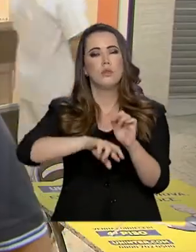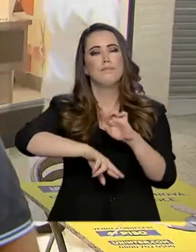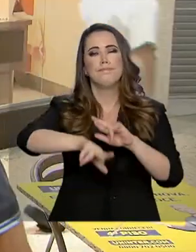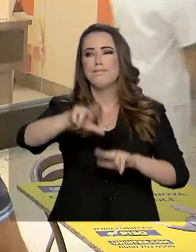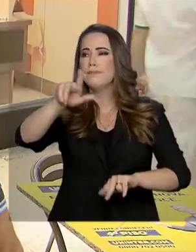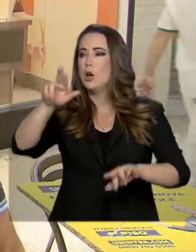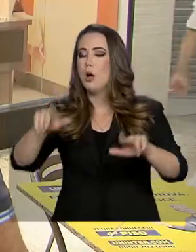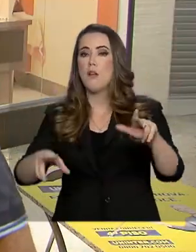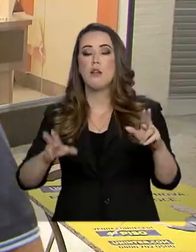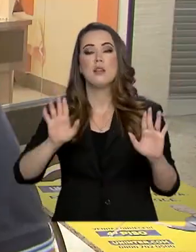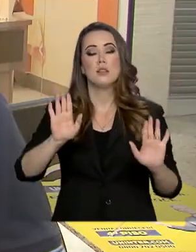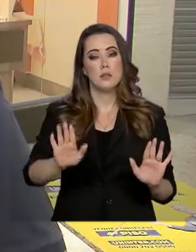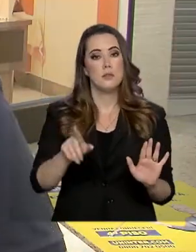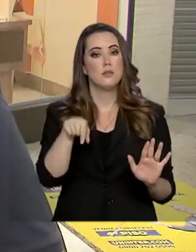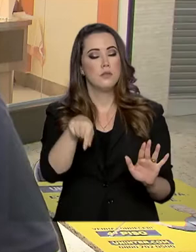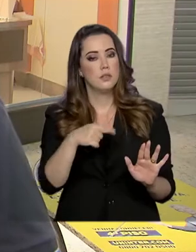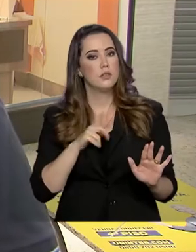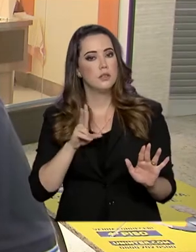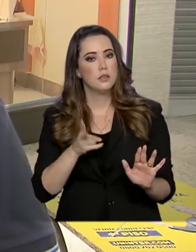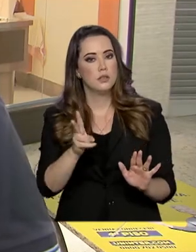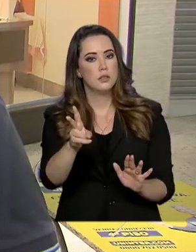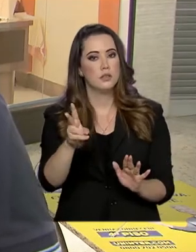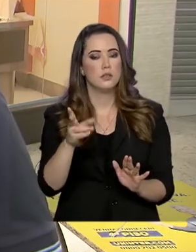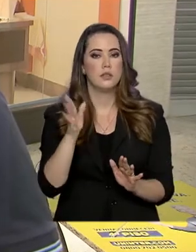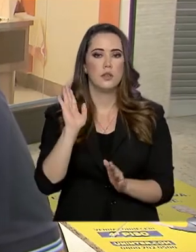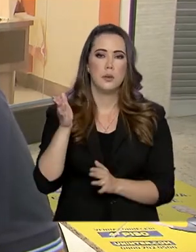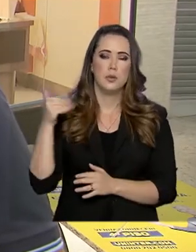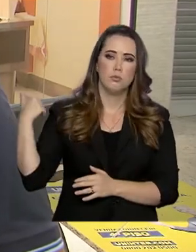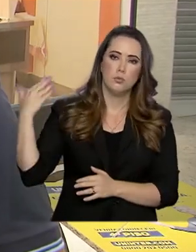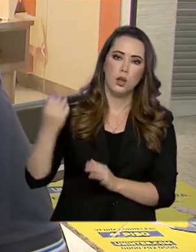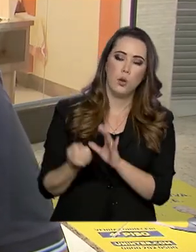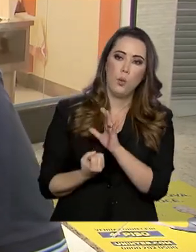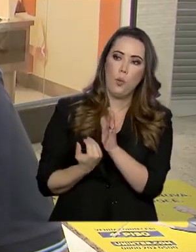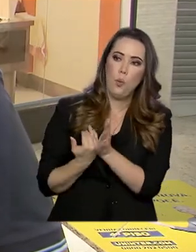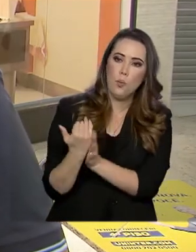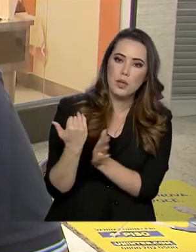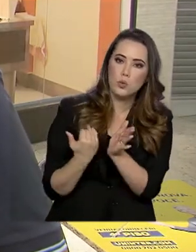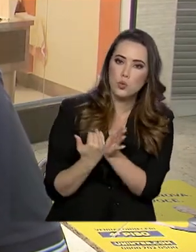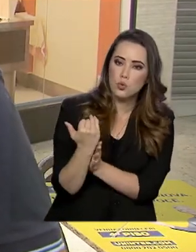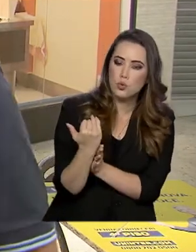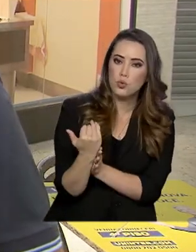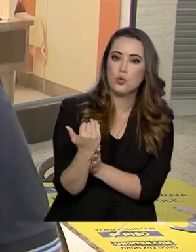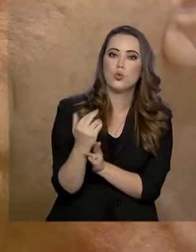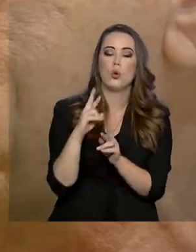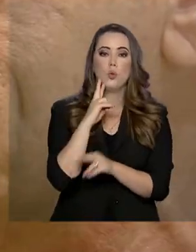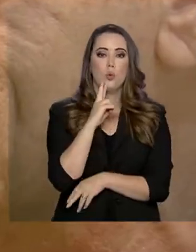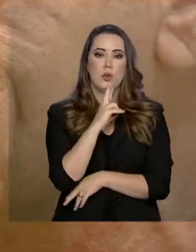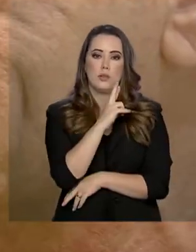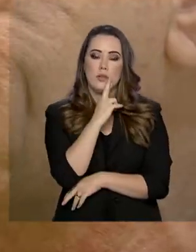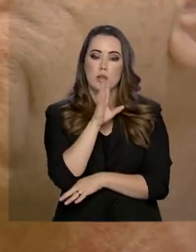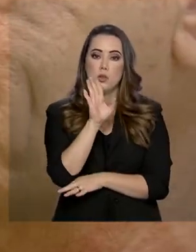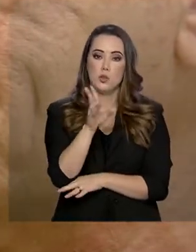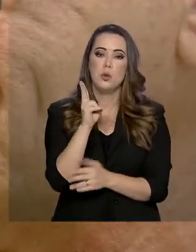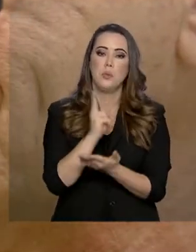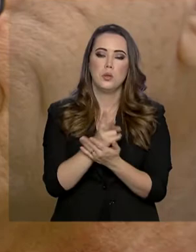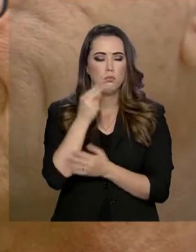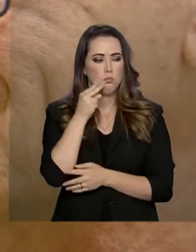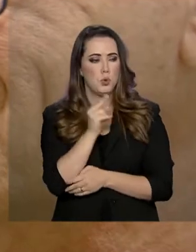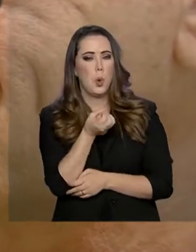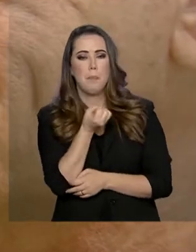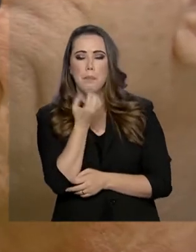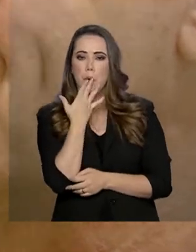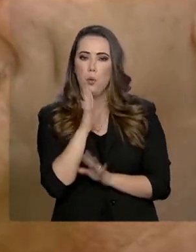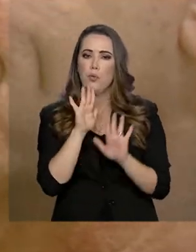A maioria dos empregados está com ele desde a fundação do restaurante. Mesmo assim, recebeu com bons olhos